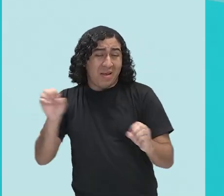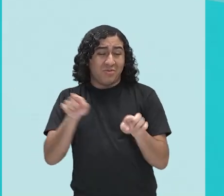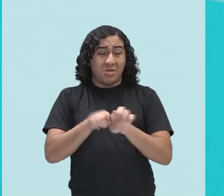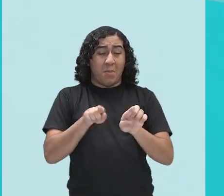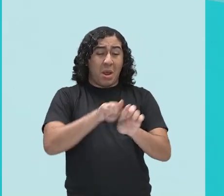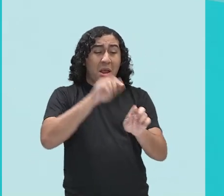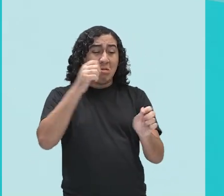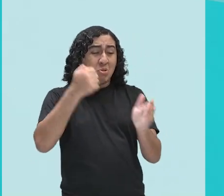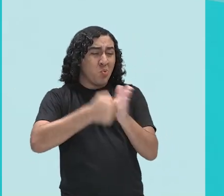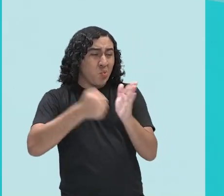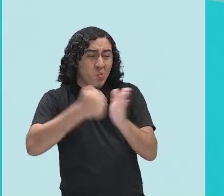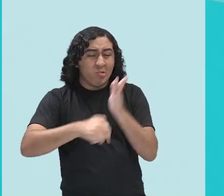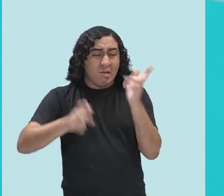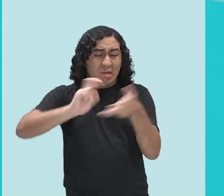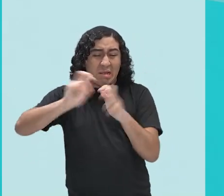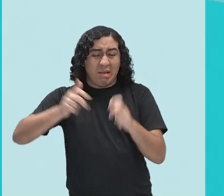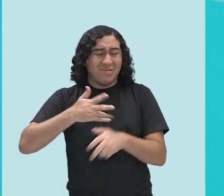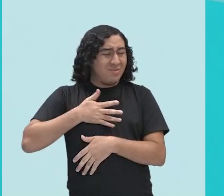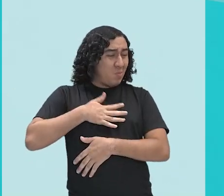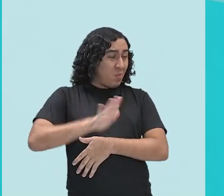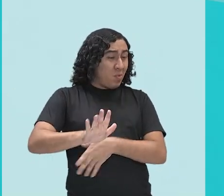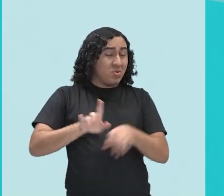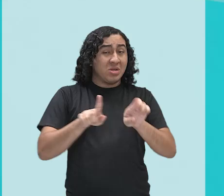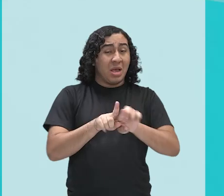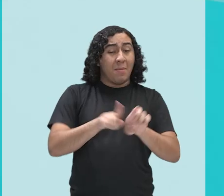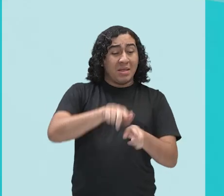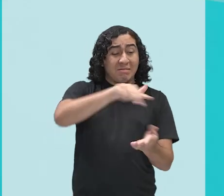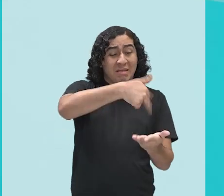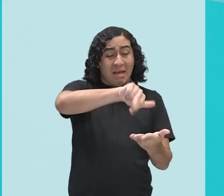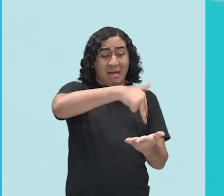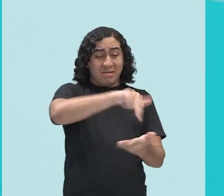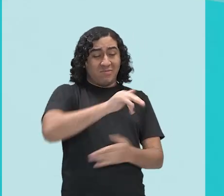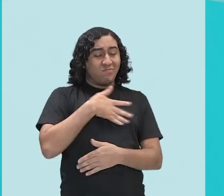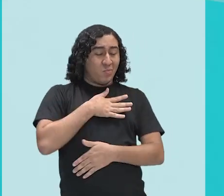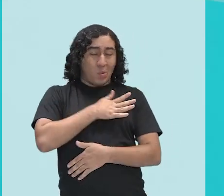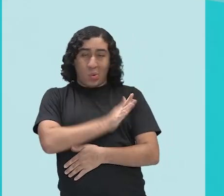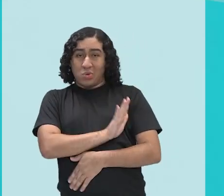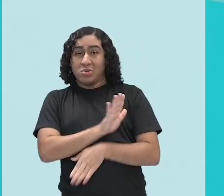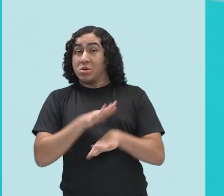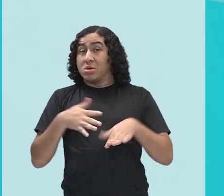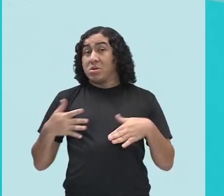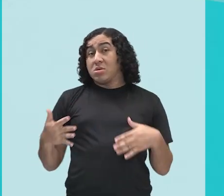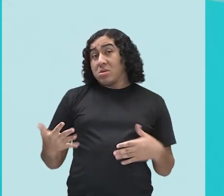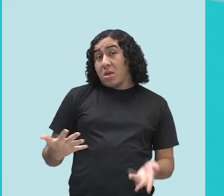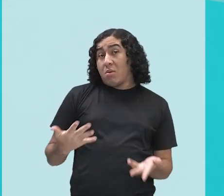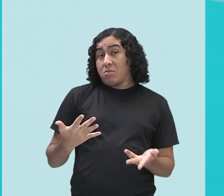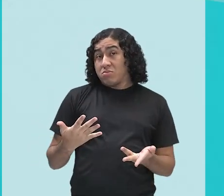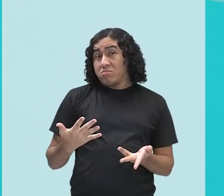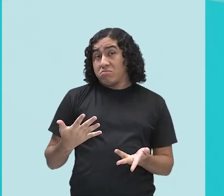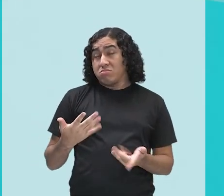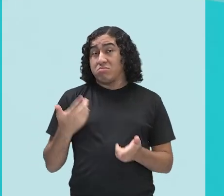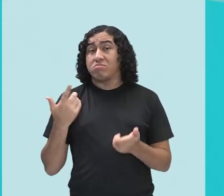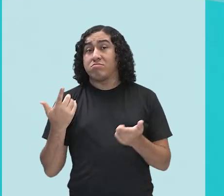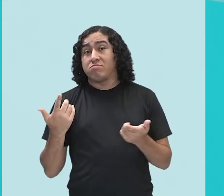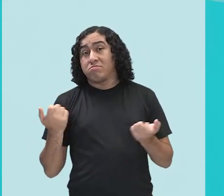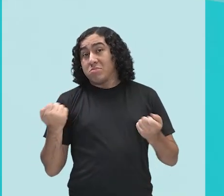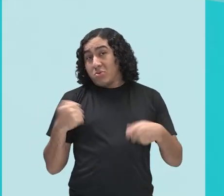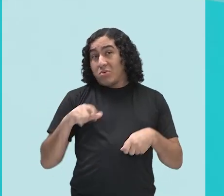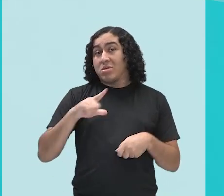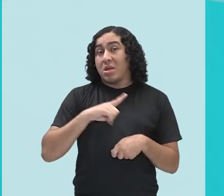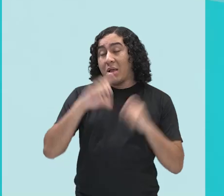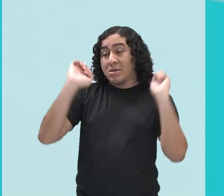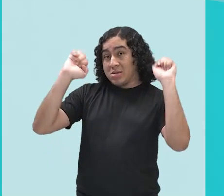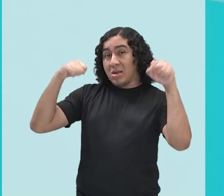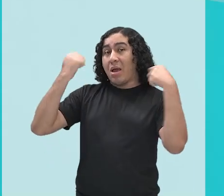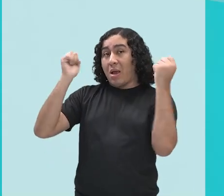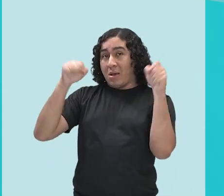lutas, se você também não gosta de danças, então talvez seu caminho seja na ginástica, certo? E